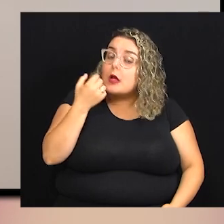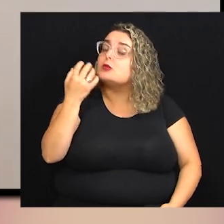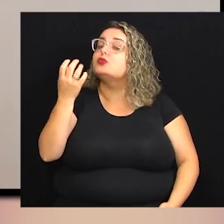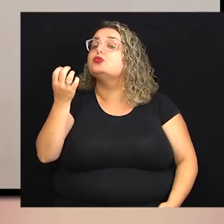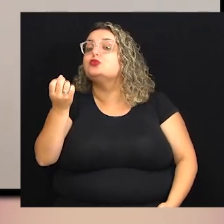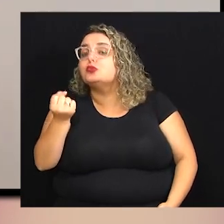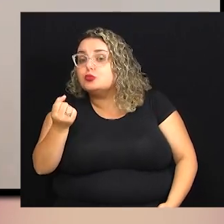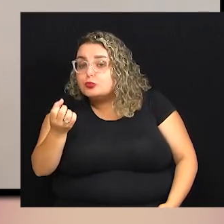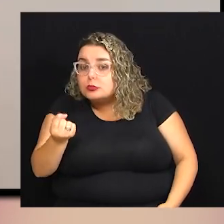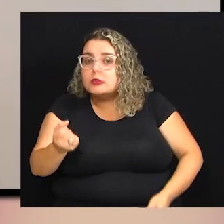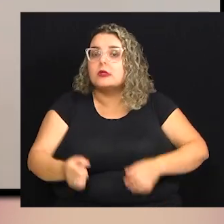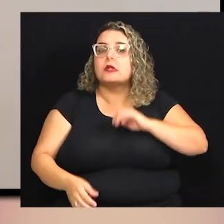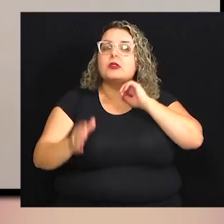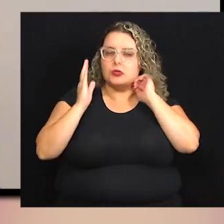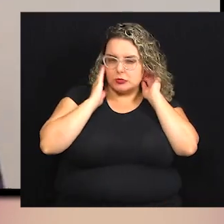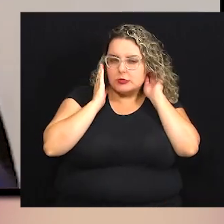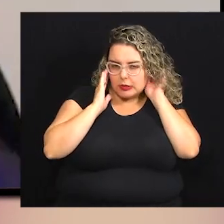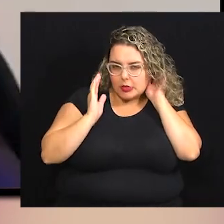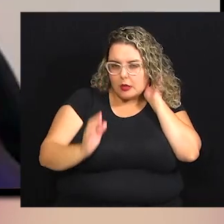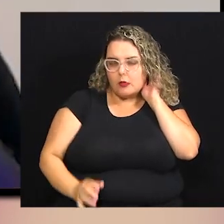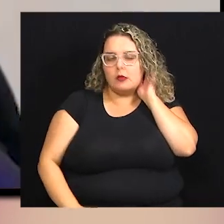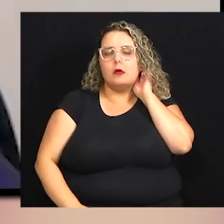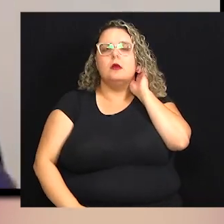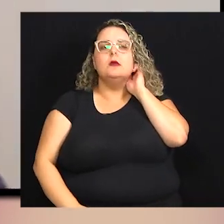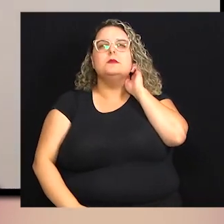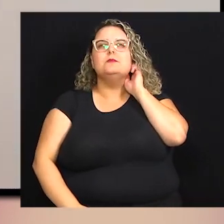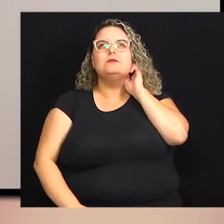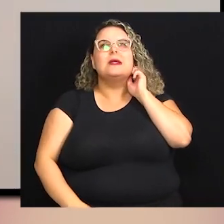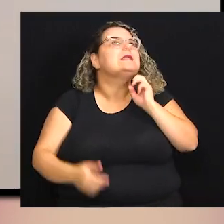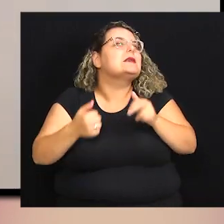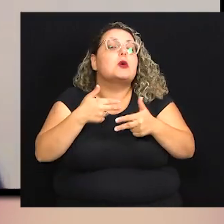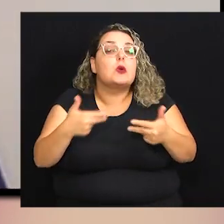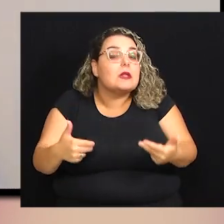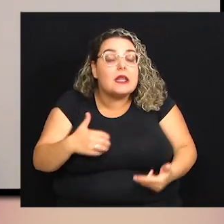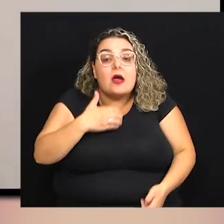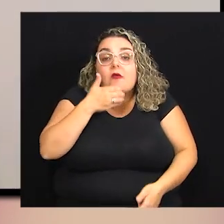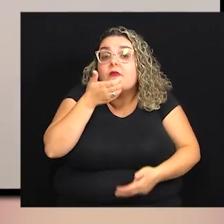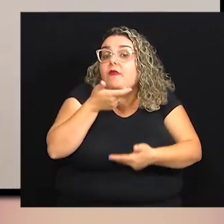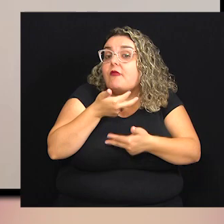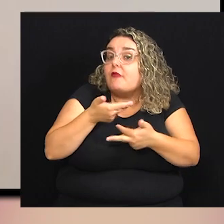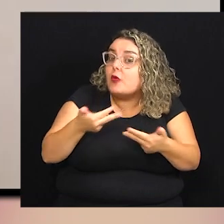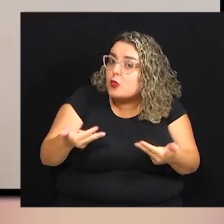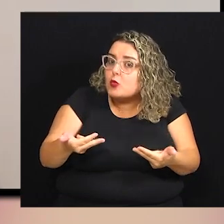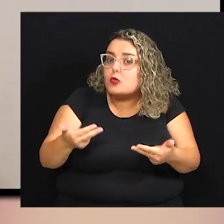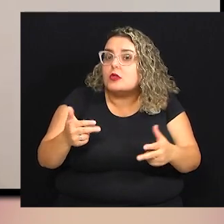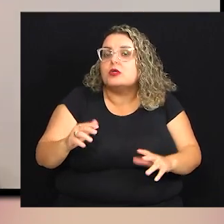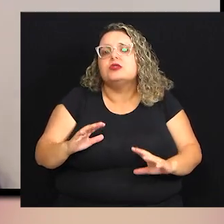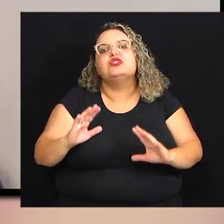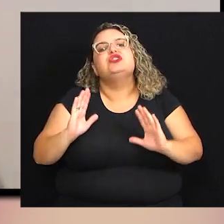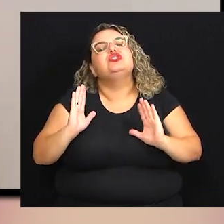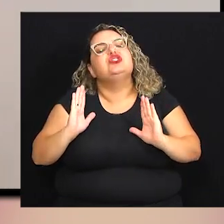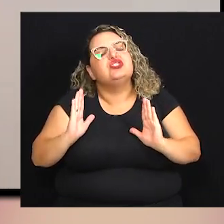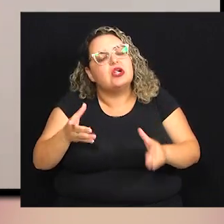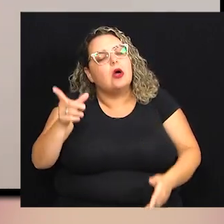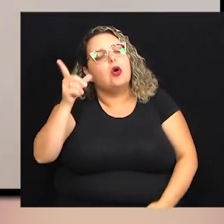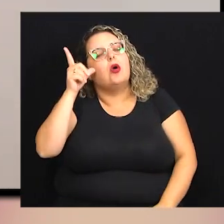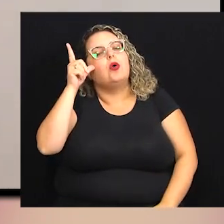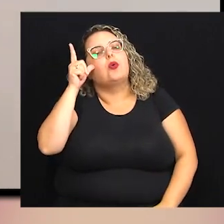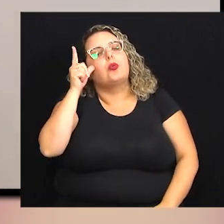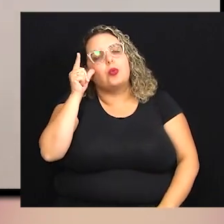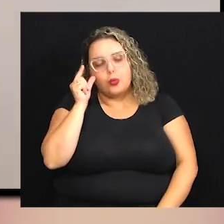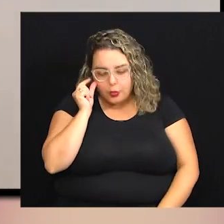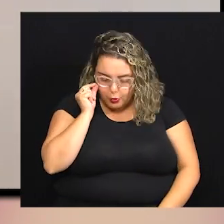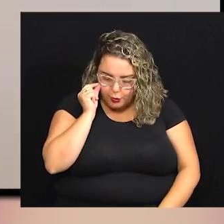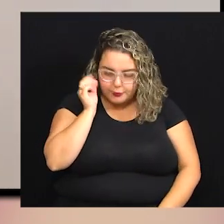do leite, entendeu? Essa coisa da fruta, isso tudo já alivia